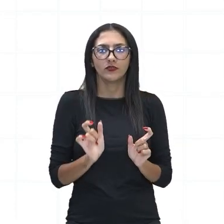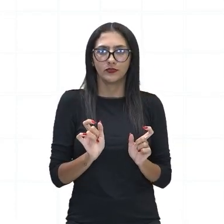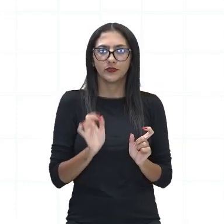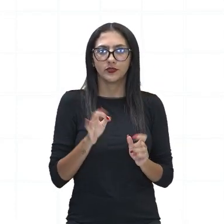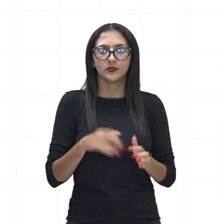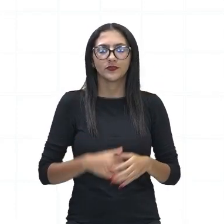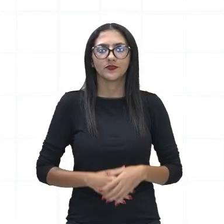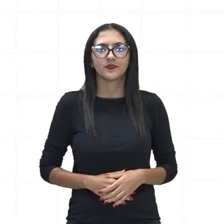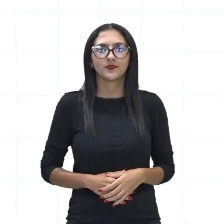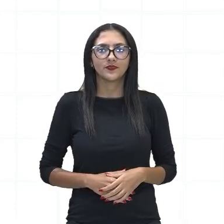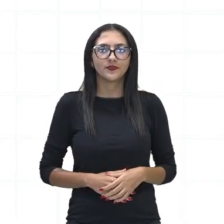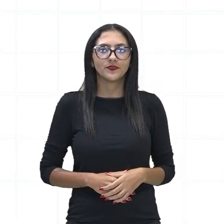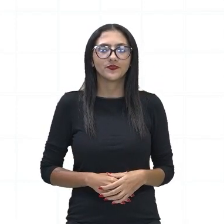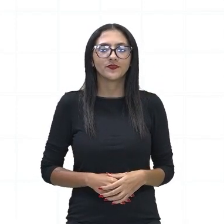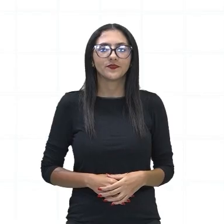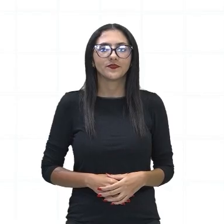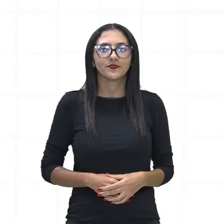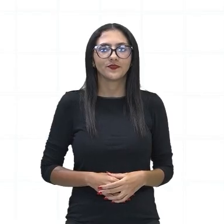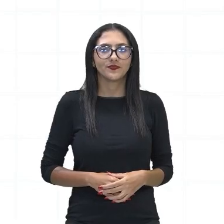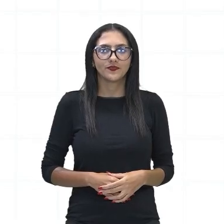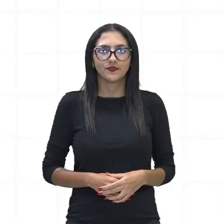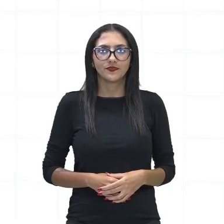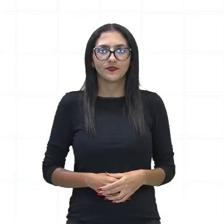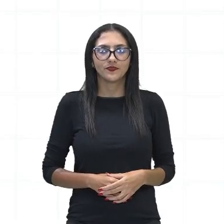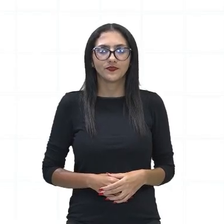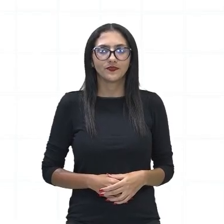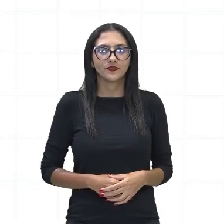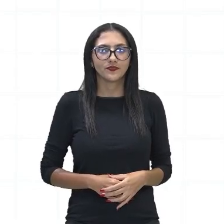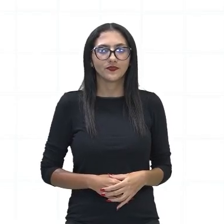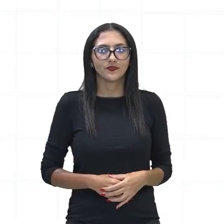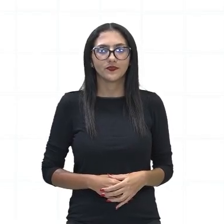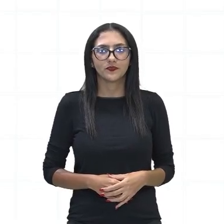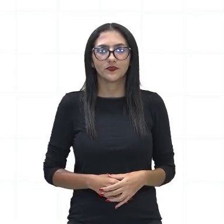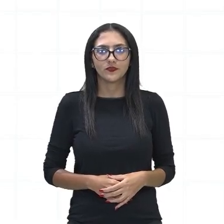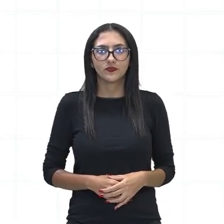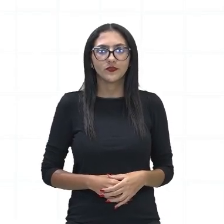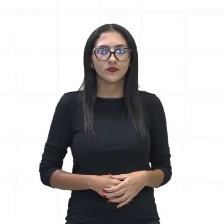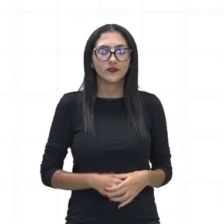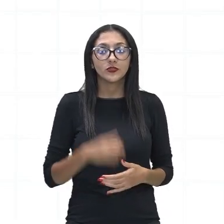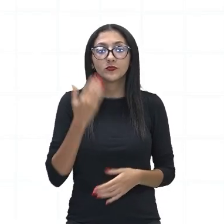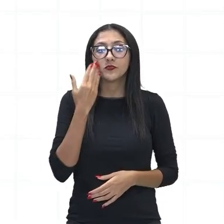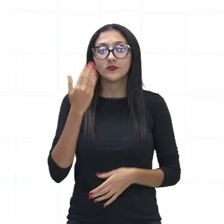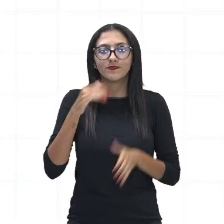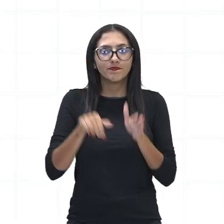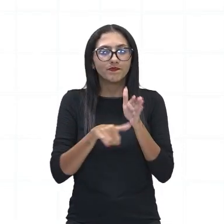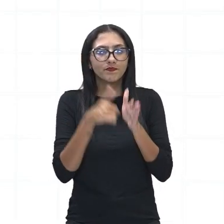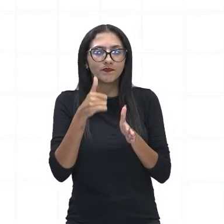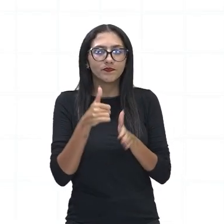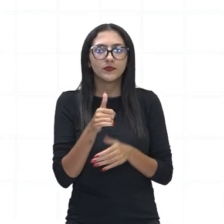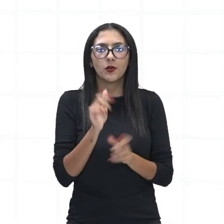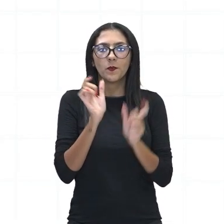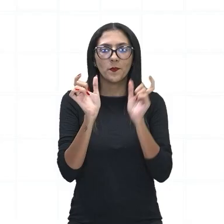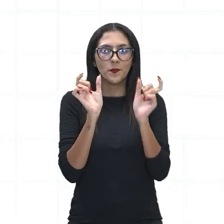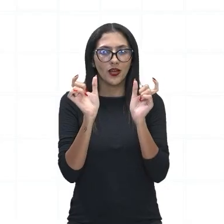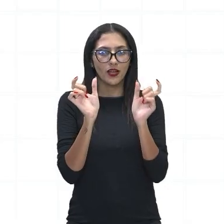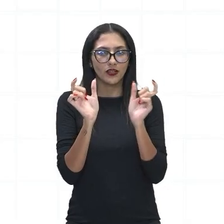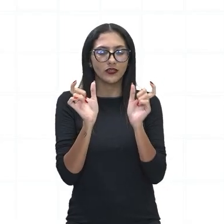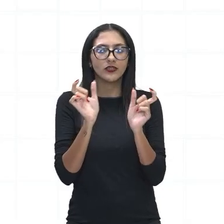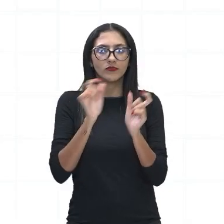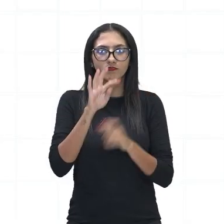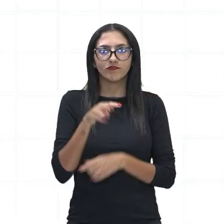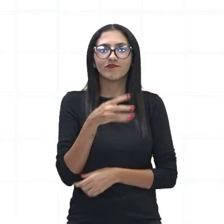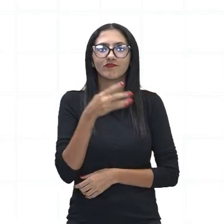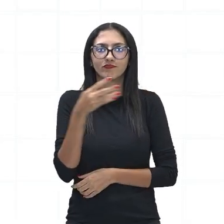agora, ok? Então, vamos ver a primeira palavra aí das duas colunas, né? Elas vão aparecer